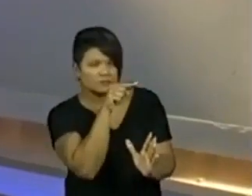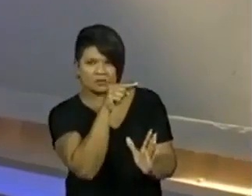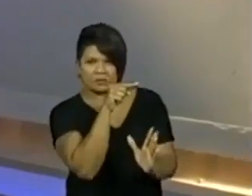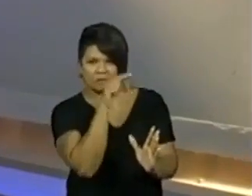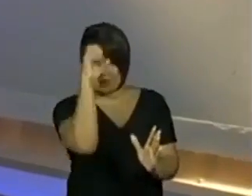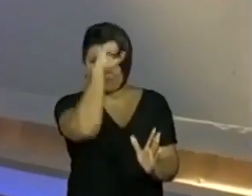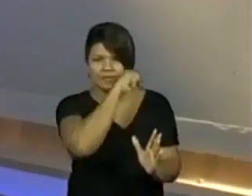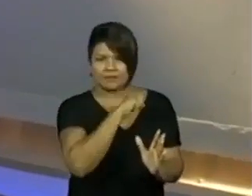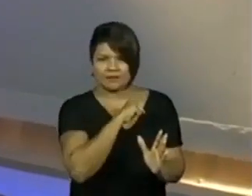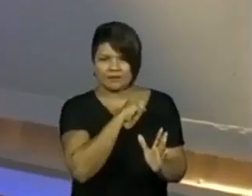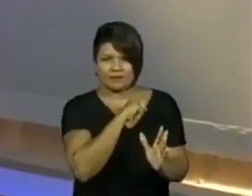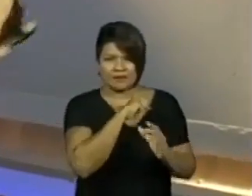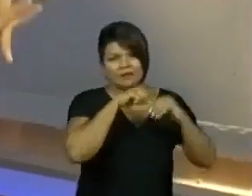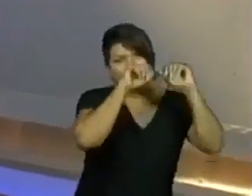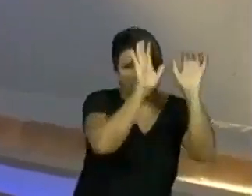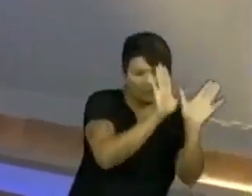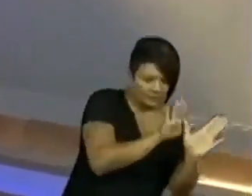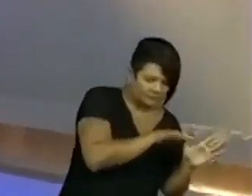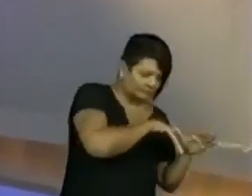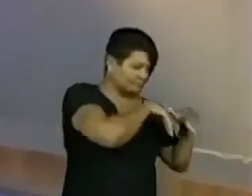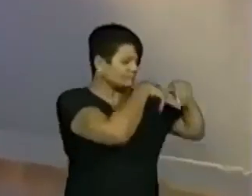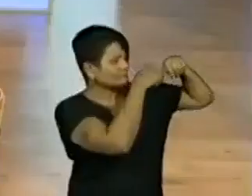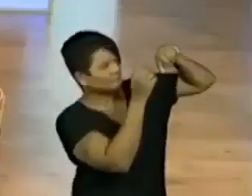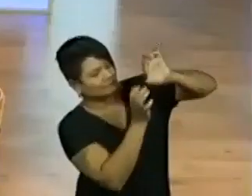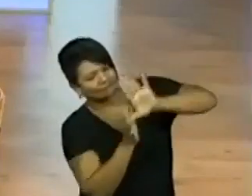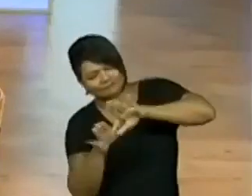E assim foi.